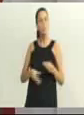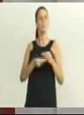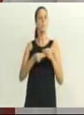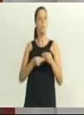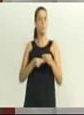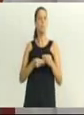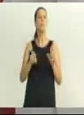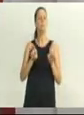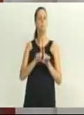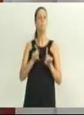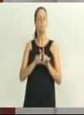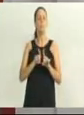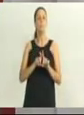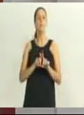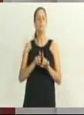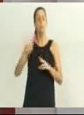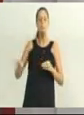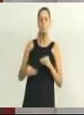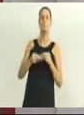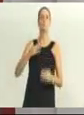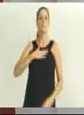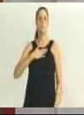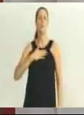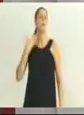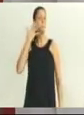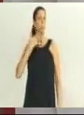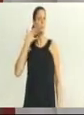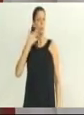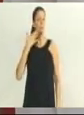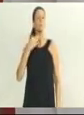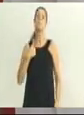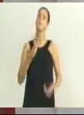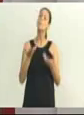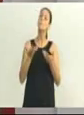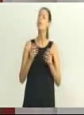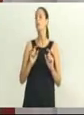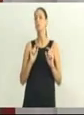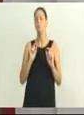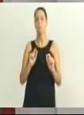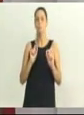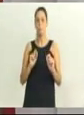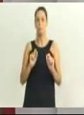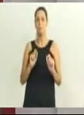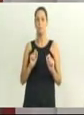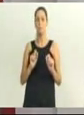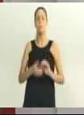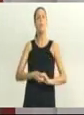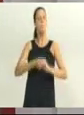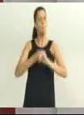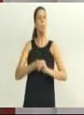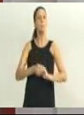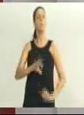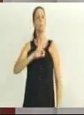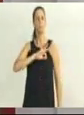E anexo ao meu pronunciamento a parte de V. Exª. Presidente, o que eu quero aqui é parabenizar o agente